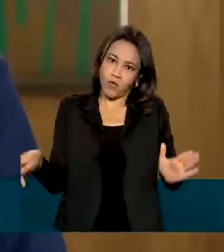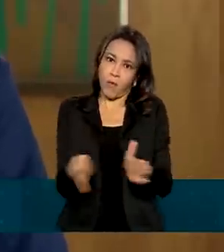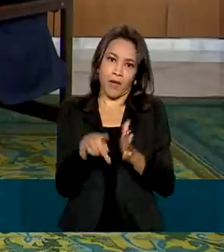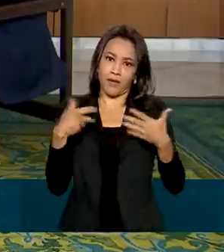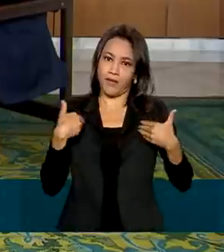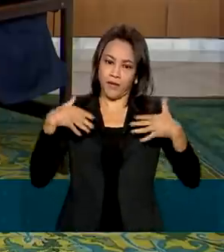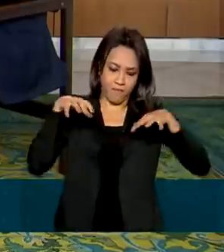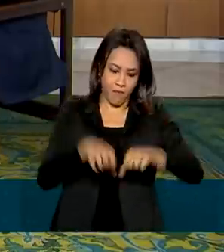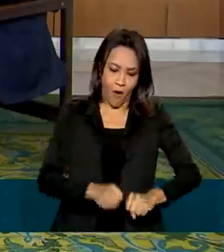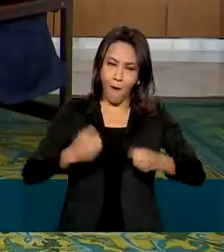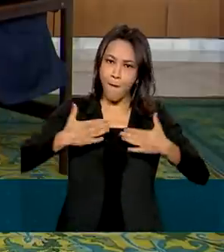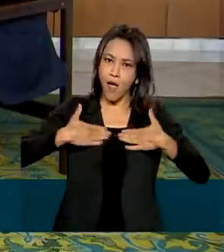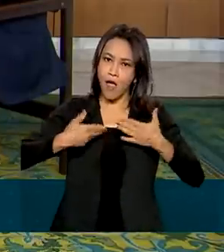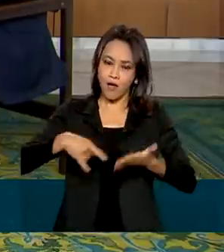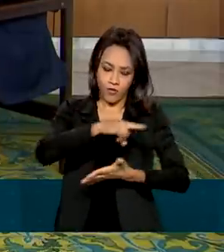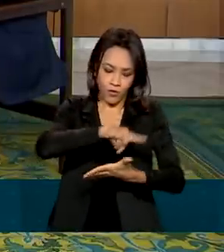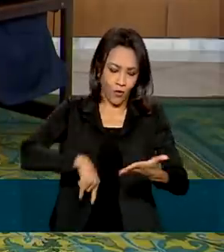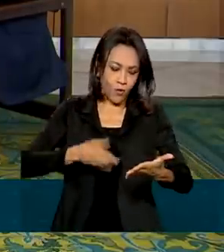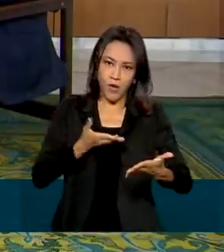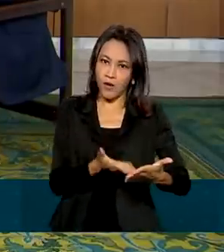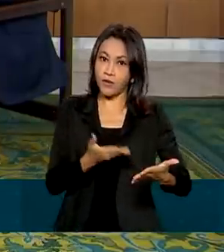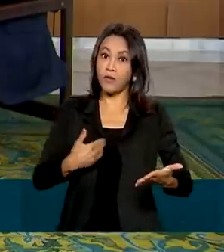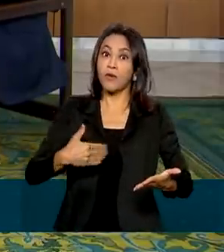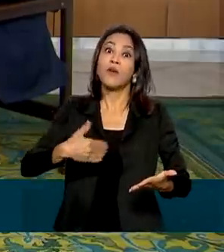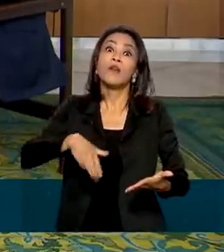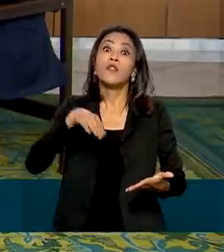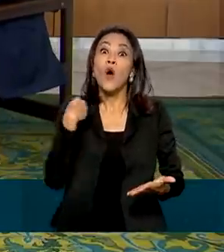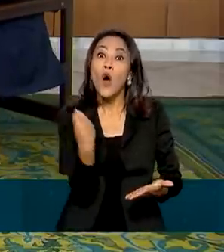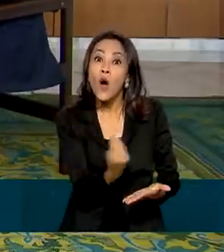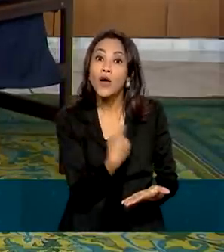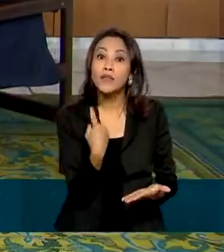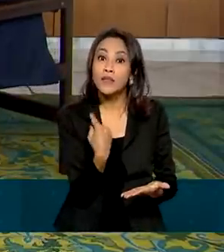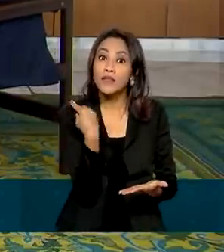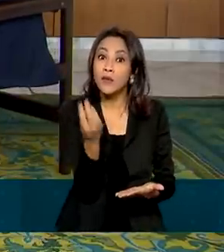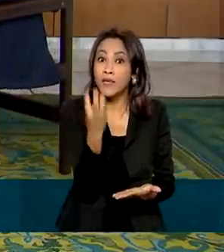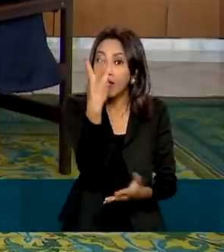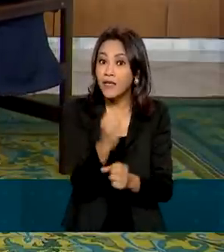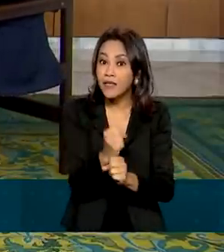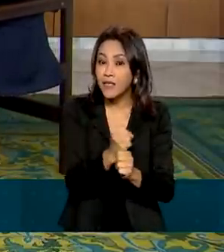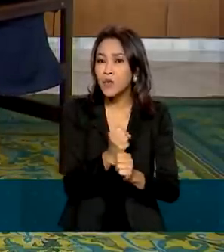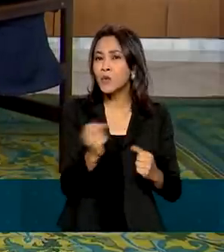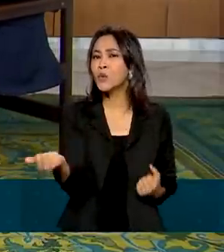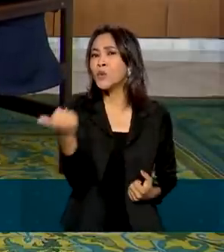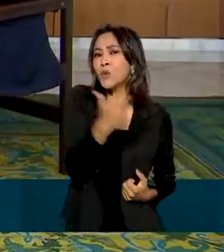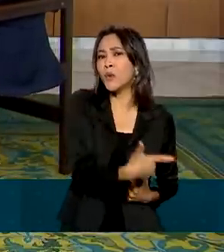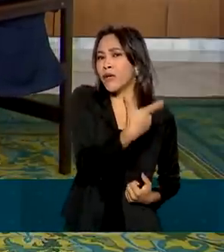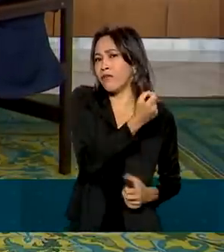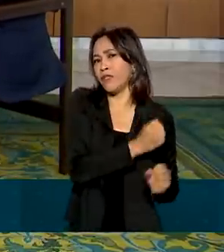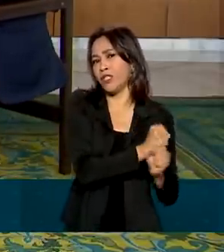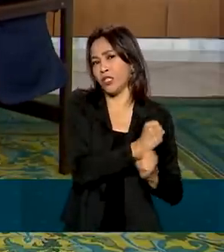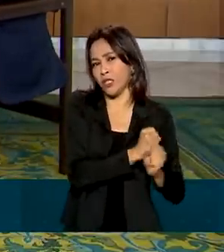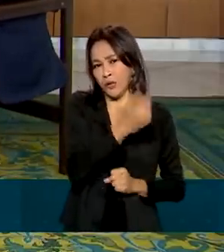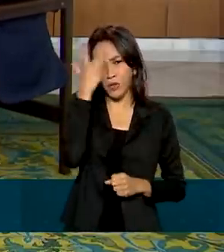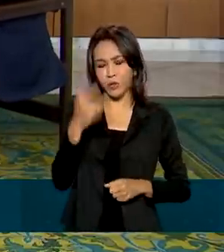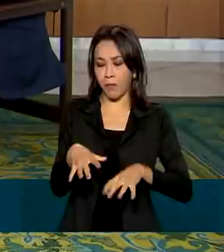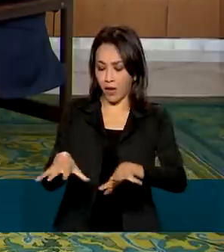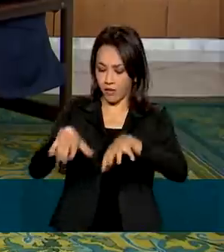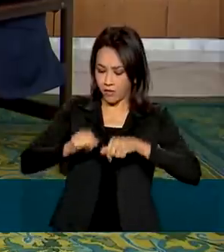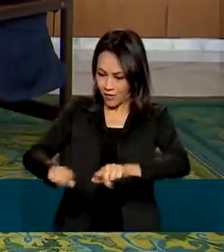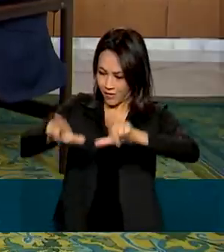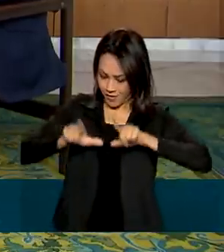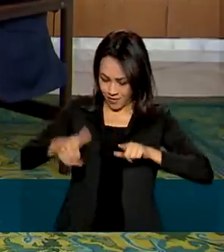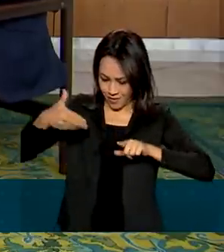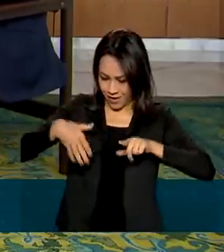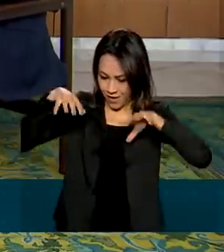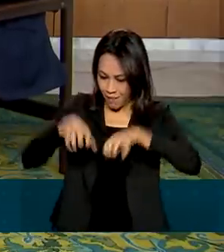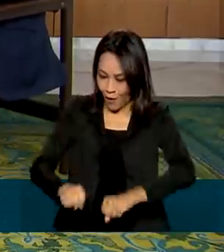né? Nós titularizamos mais gente em 3 anos do que outros governos em 20 anos. Então, uma pessoa, quando pega um título de propriedade e vê que aquilo é